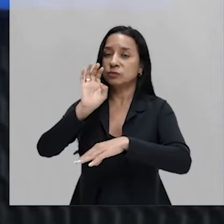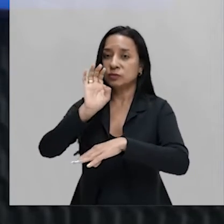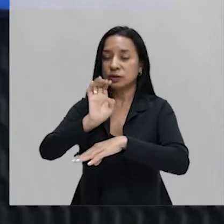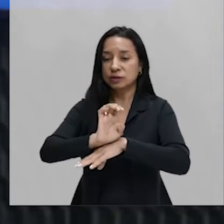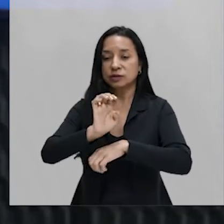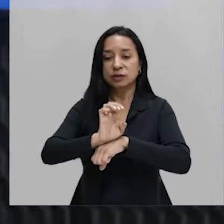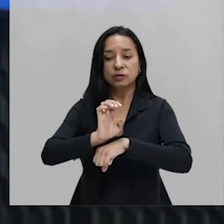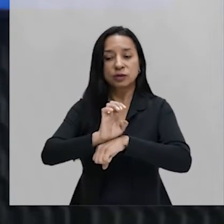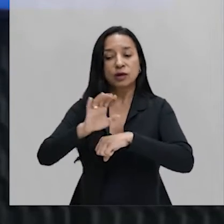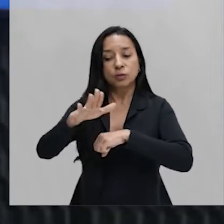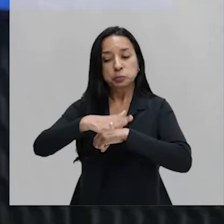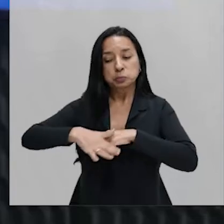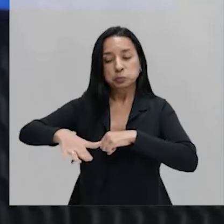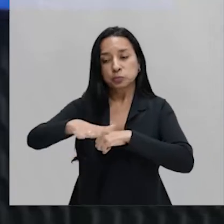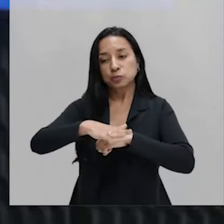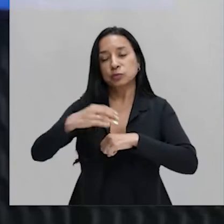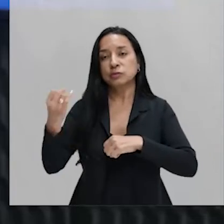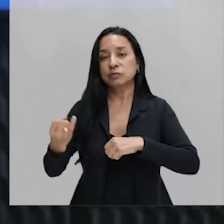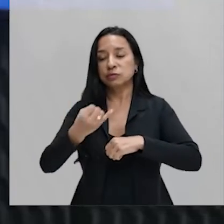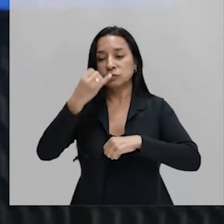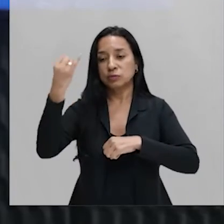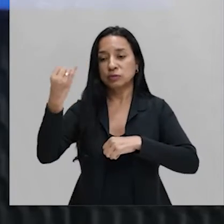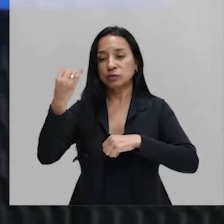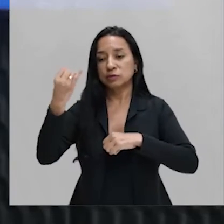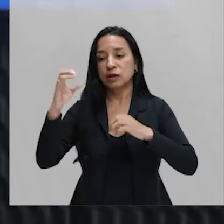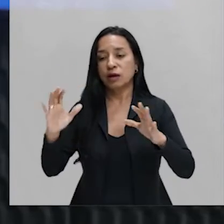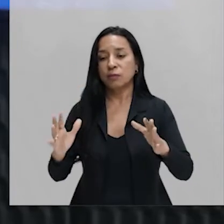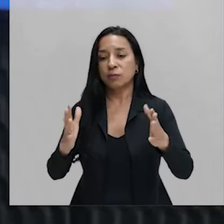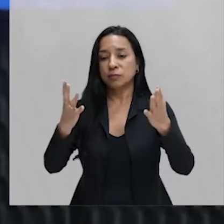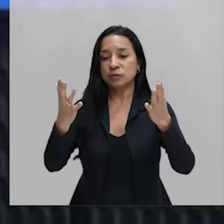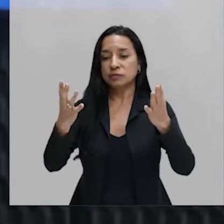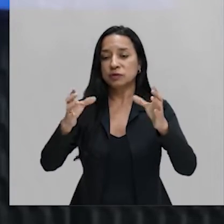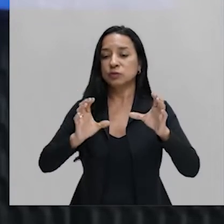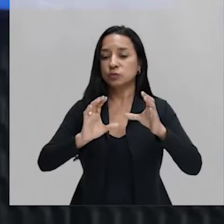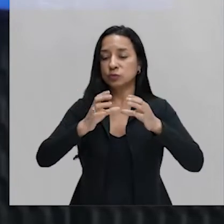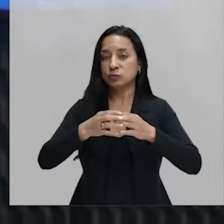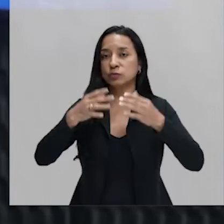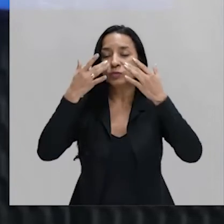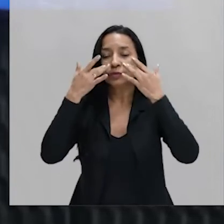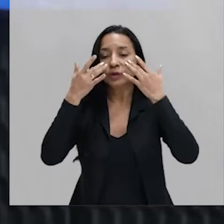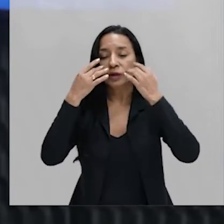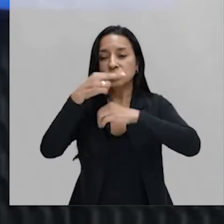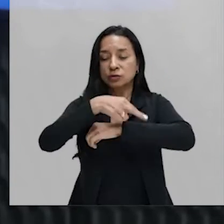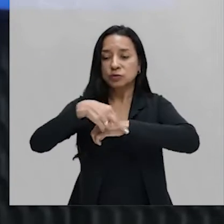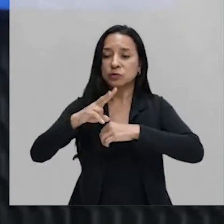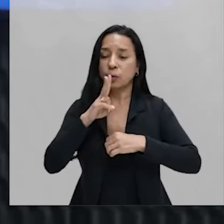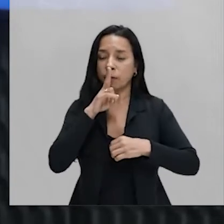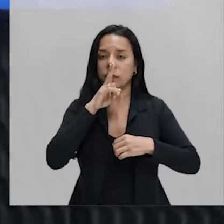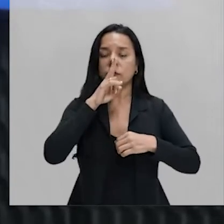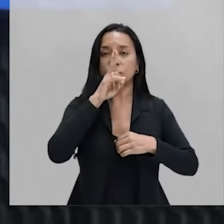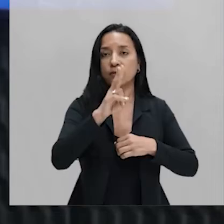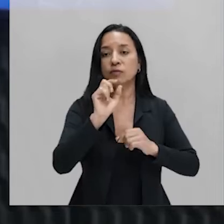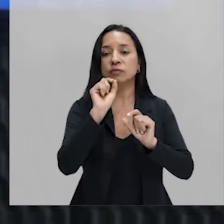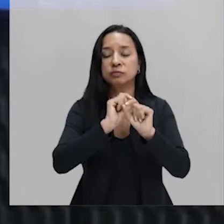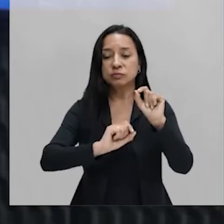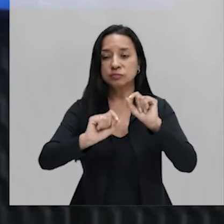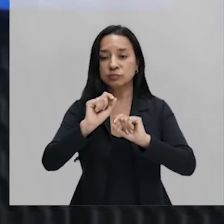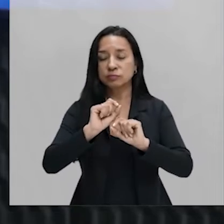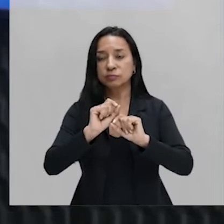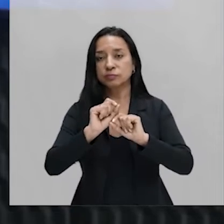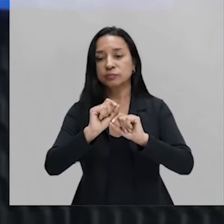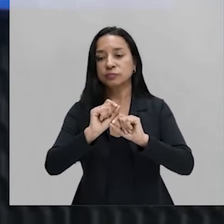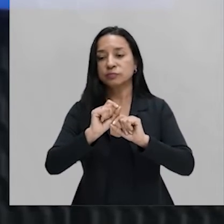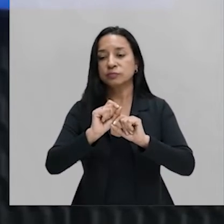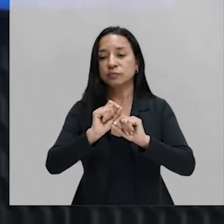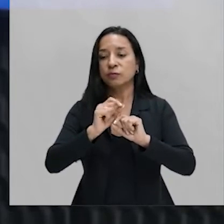dado o seu nível de importância. As manifestações de grupos de teatro de rua em Minas Gerais são tão fortes que